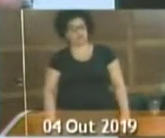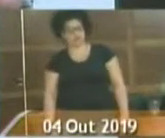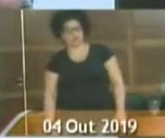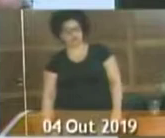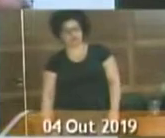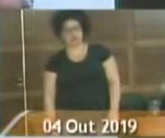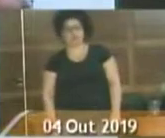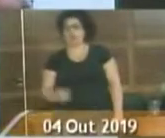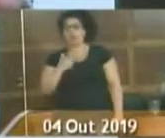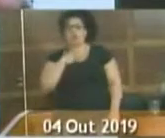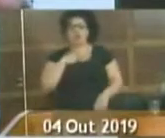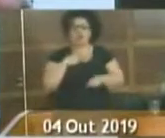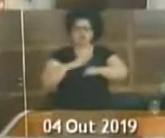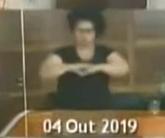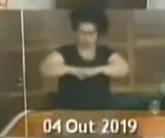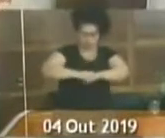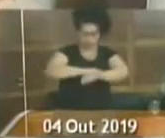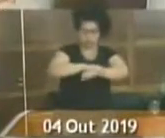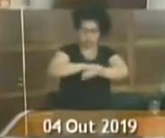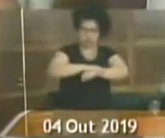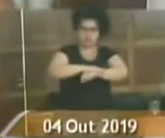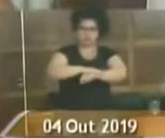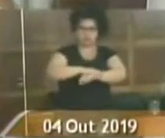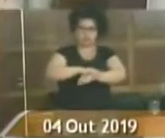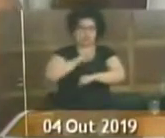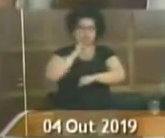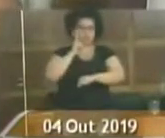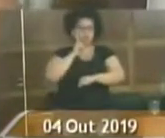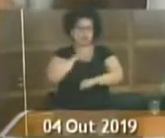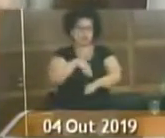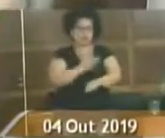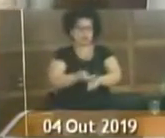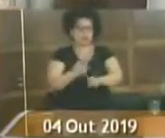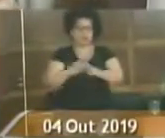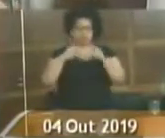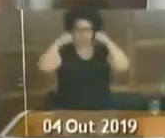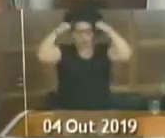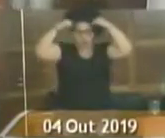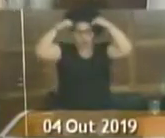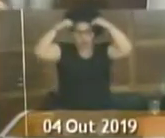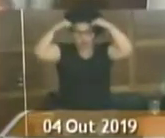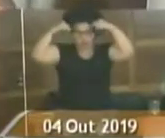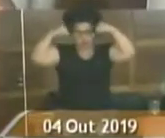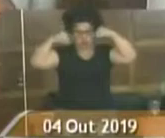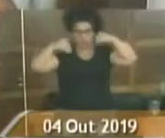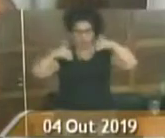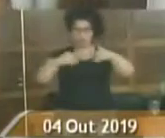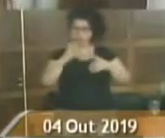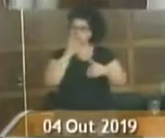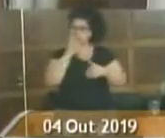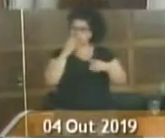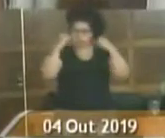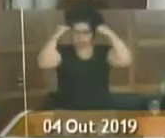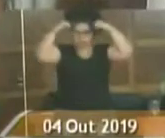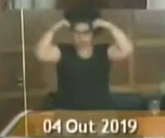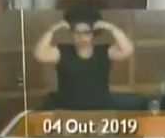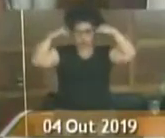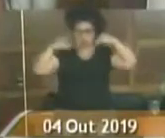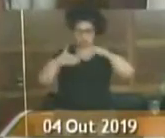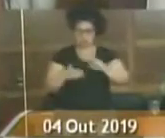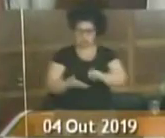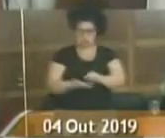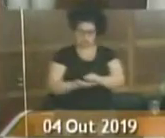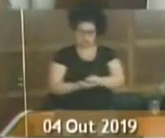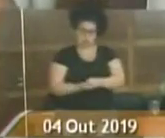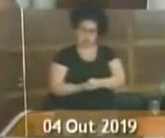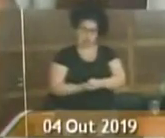que ele não pode ficar de sapato o dia inteiro? A gente transpira no rosto, né? Transpira no braço. O cachorrinho, ele só transpira embaixo